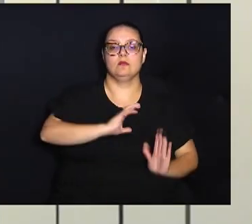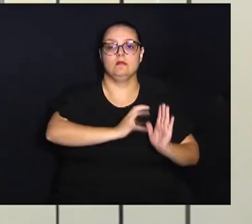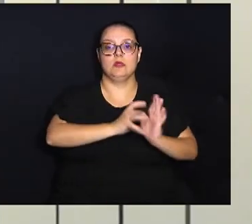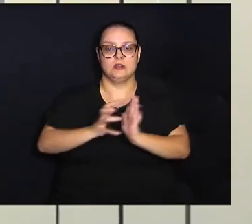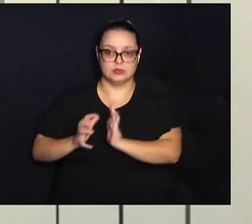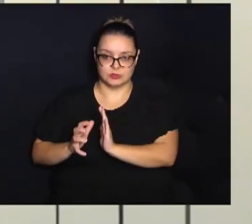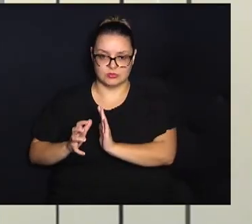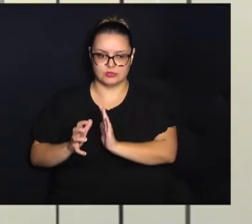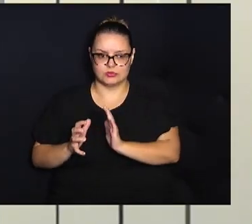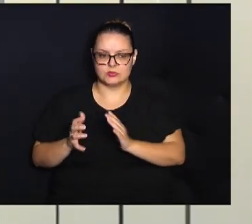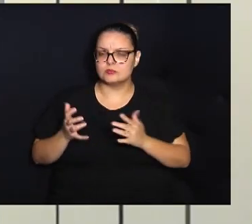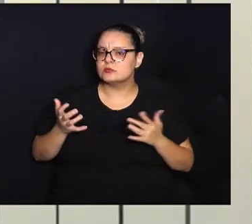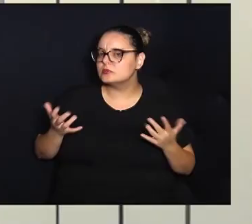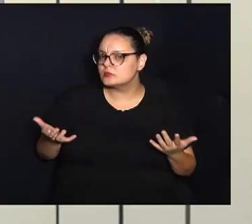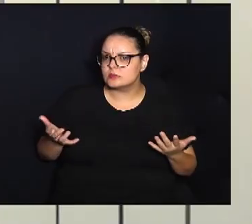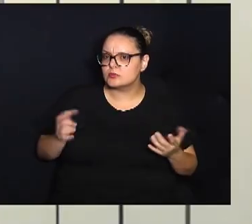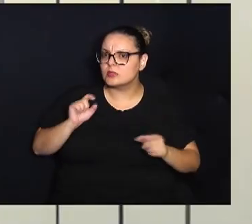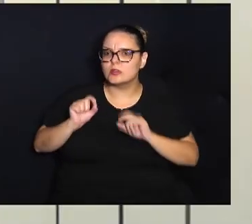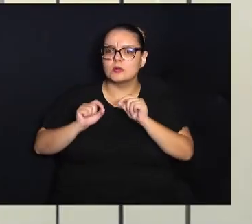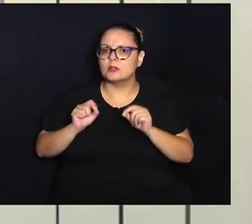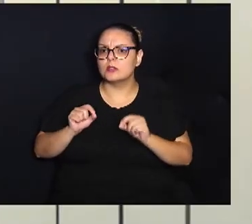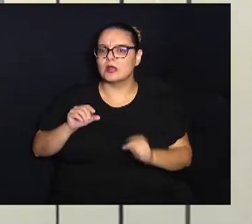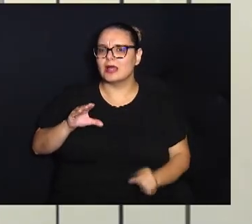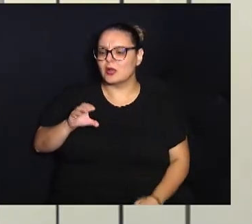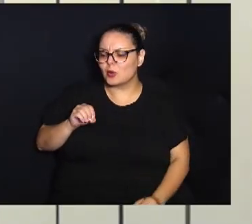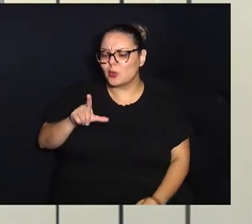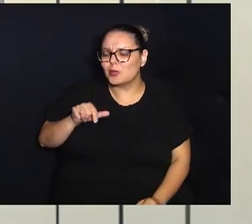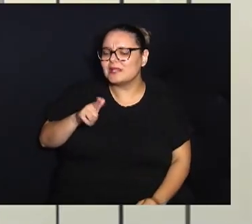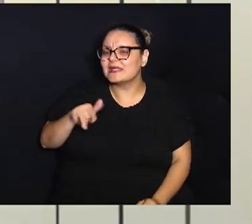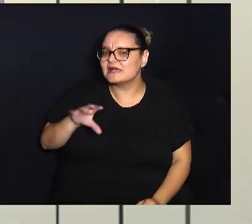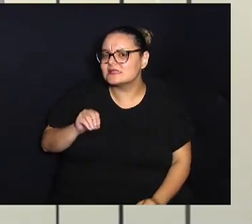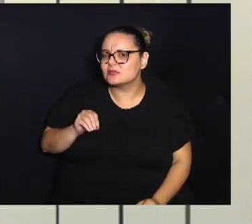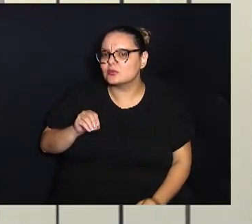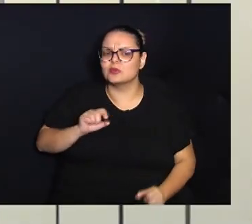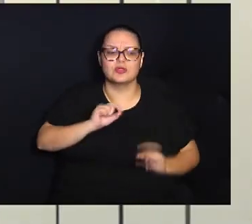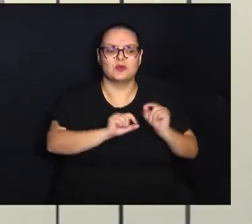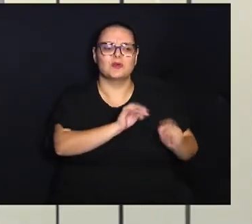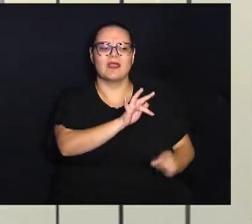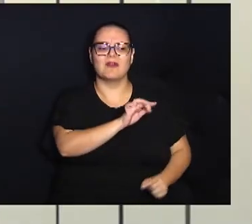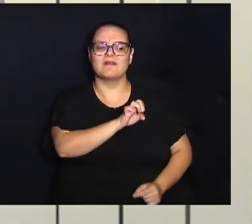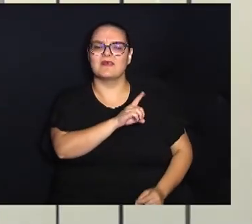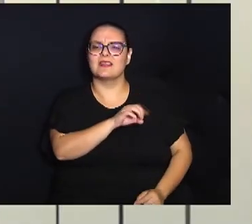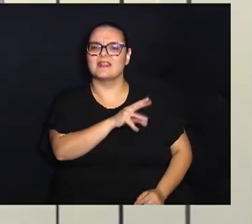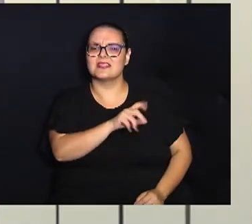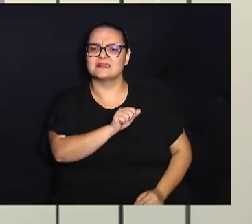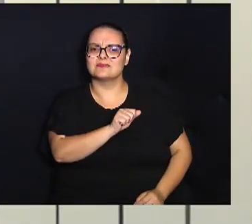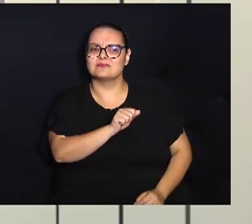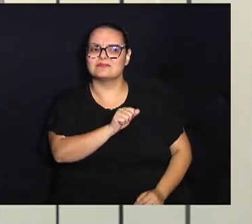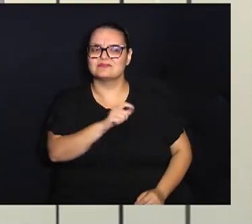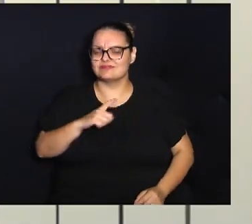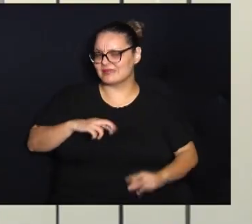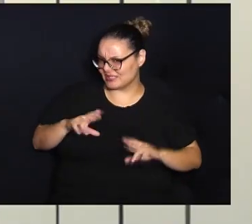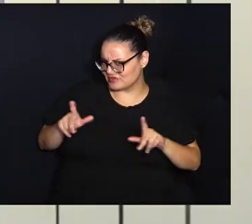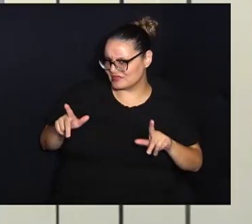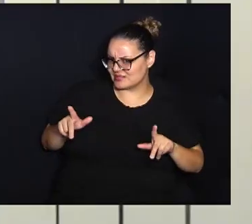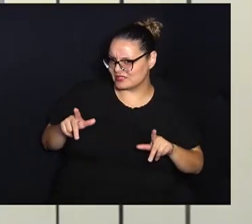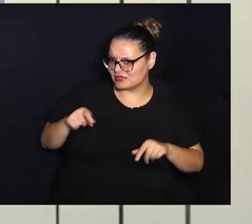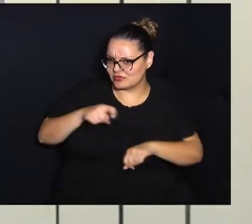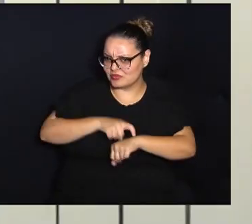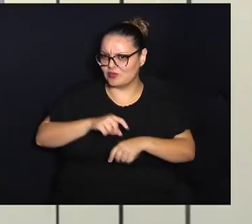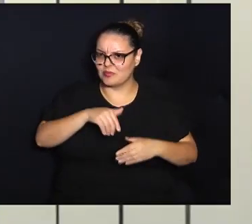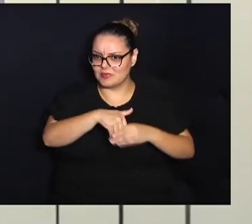Mas afinal, o que é coligação e o que é federação? Tem alguma diferença na hora do